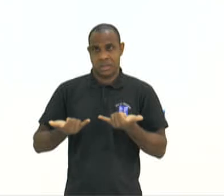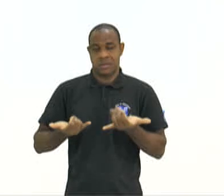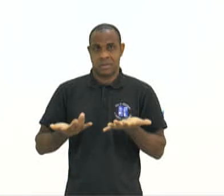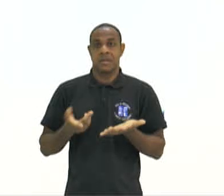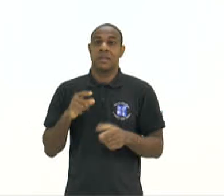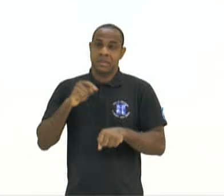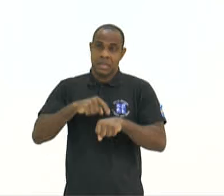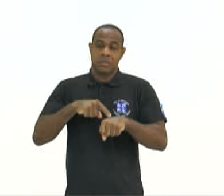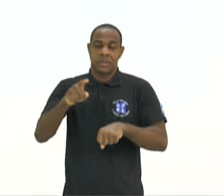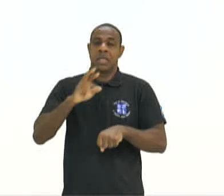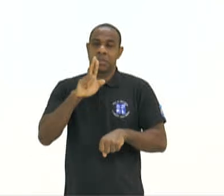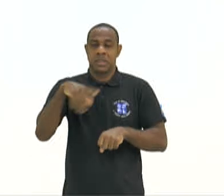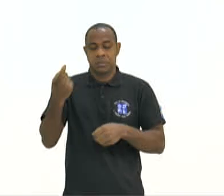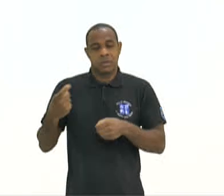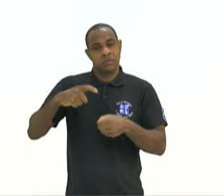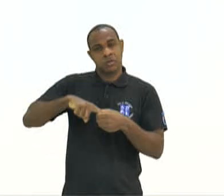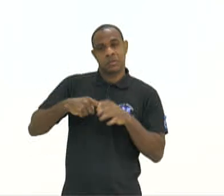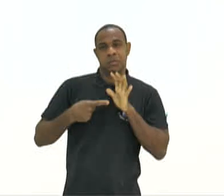a gente já volta.